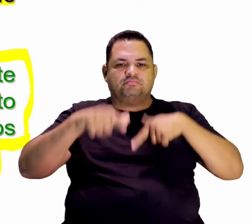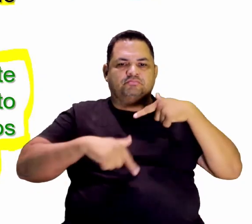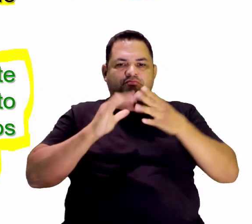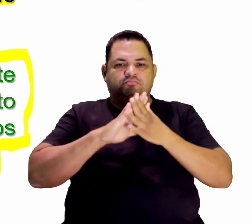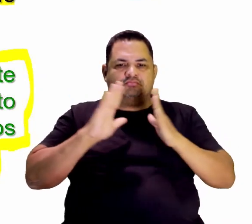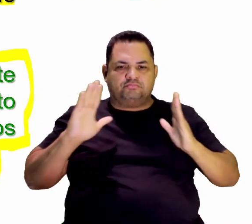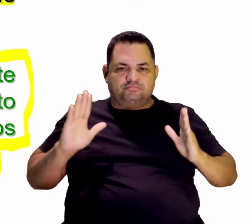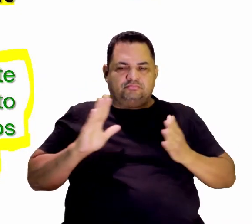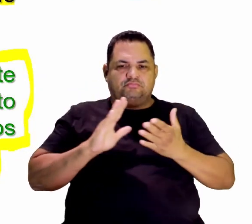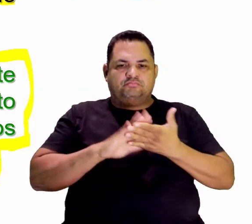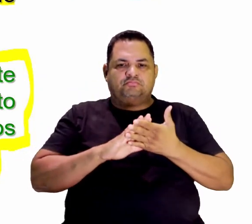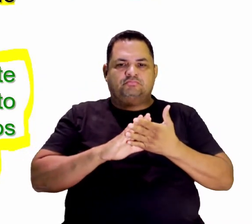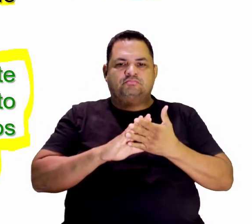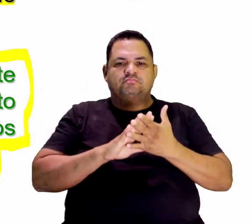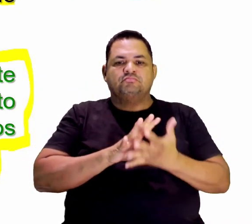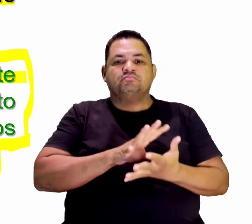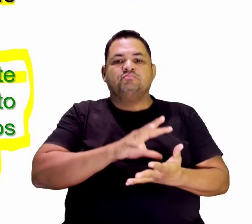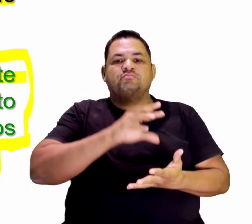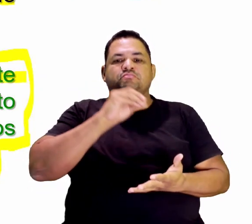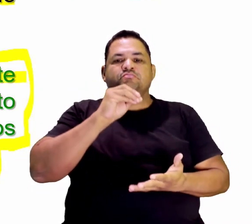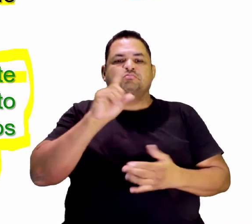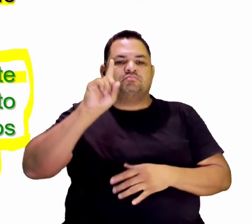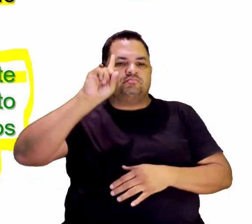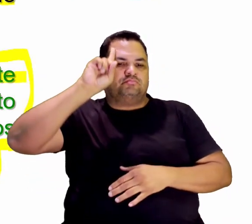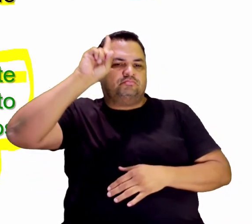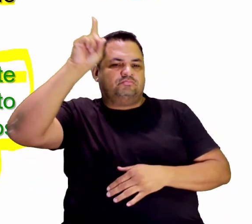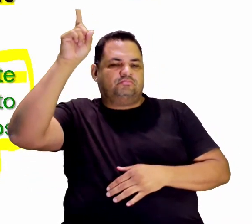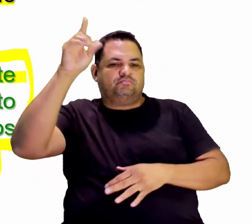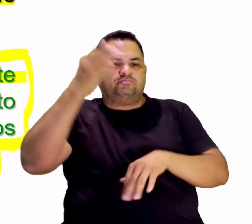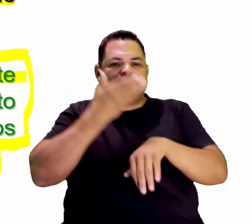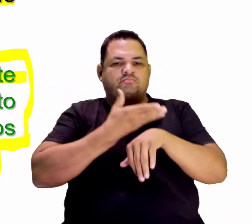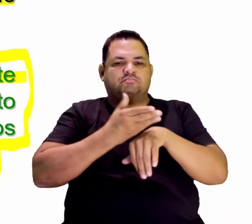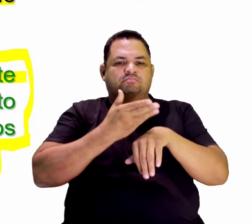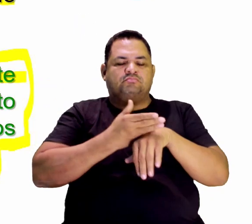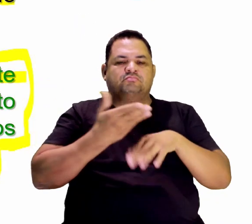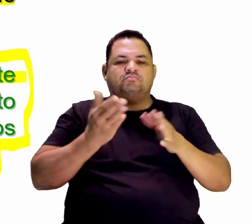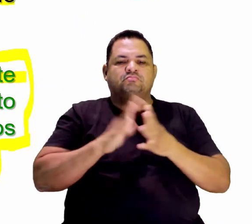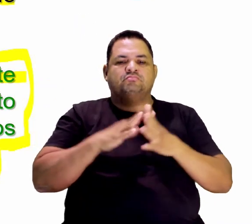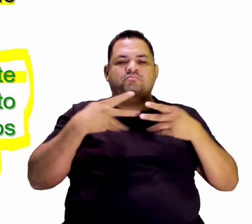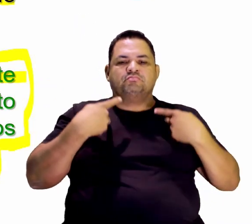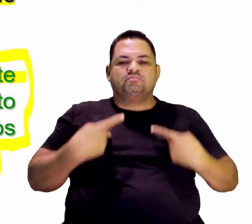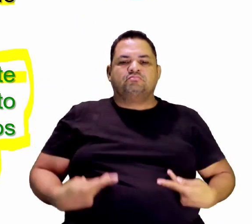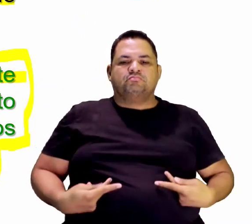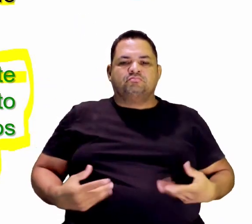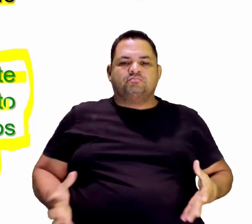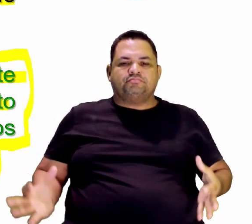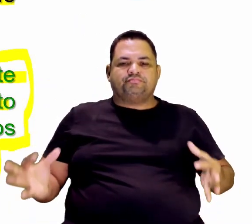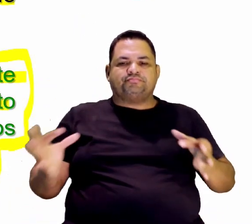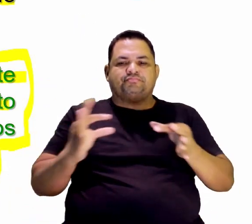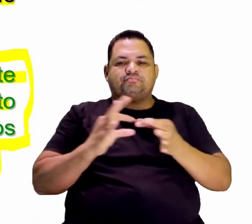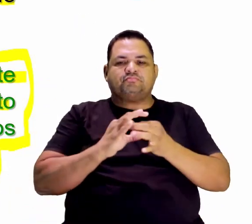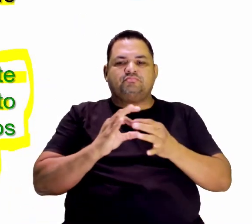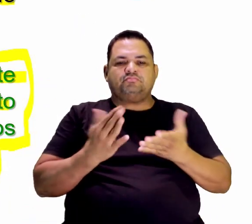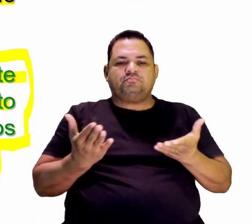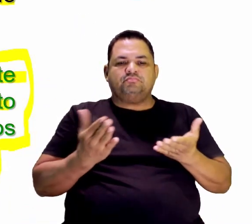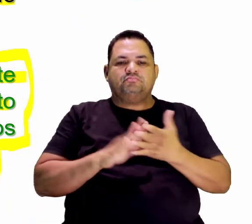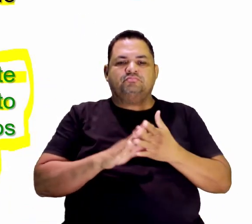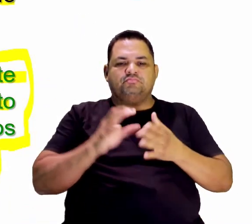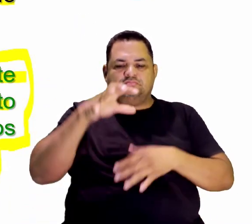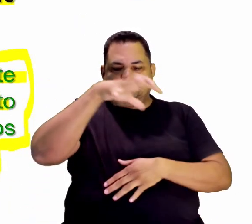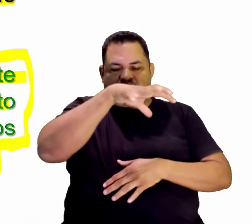o esporte. Focando mais um pouquinho, nós temos este outro objetivo de aprendizagem,